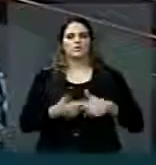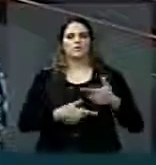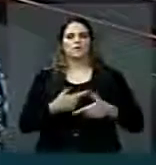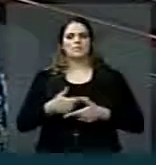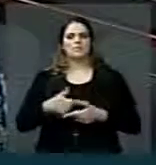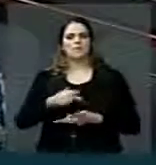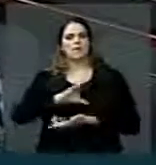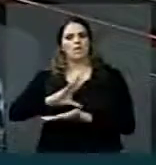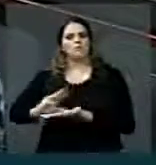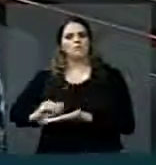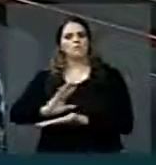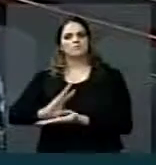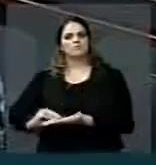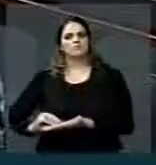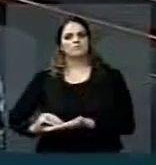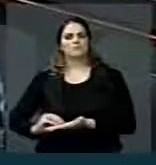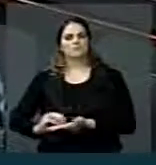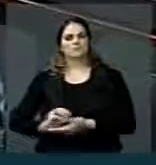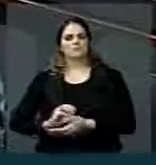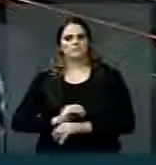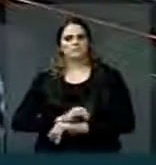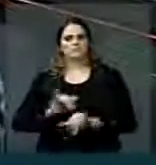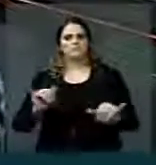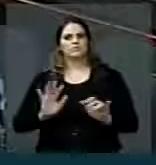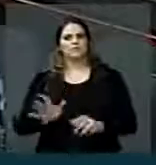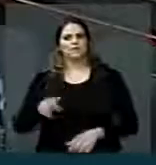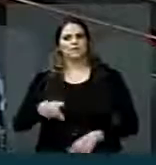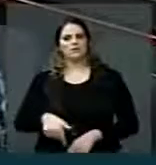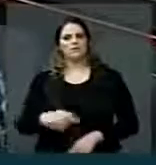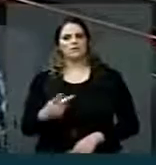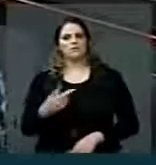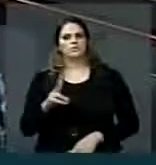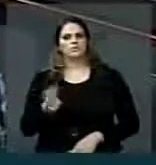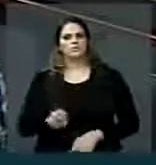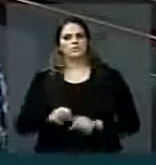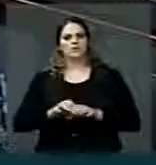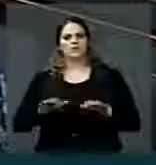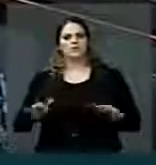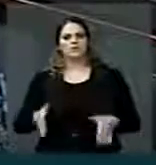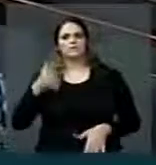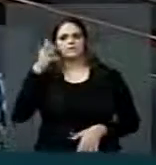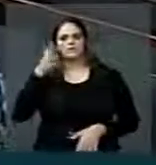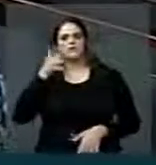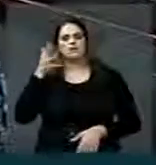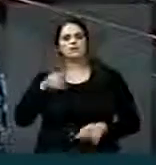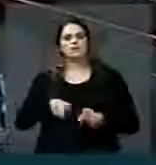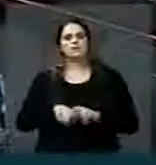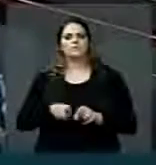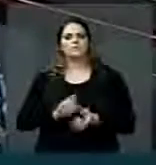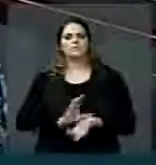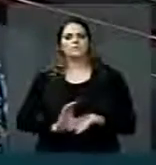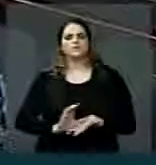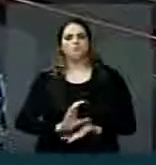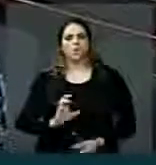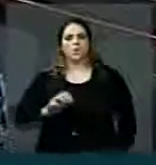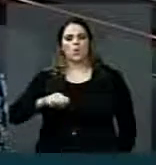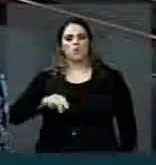acumulou, pelo que ficou expresso aqui nas 2 mesas, e pelo próprio Conselho Consultivo. Se houvesse